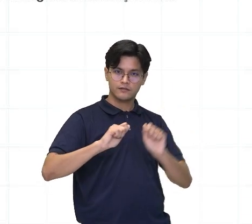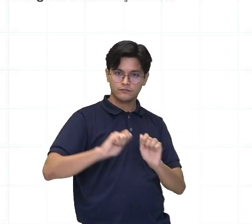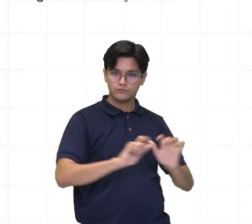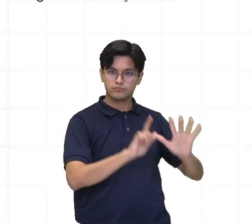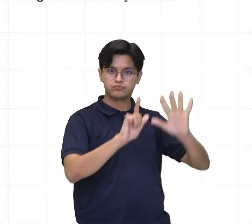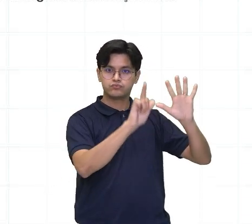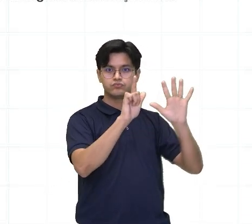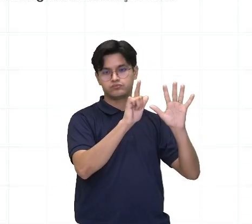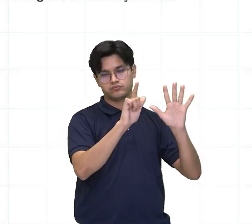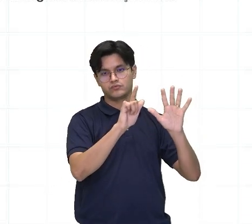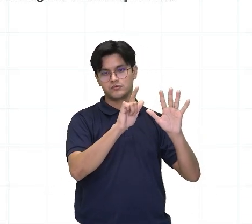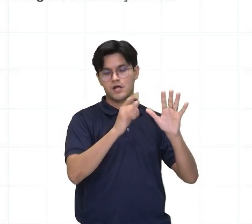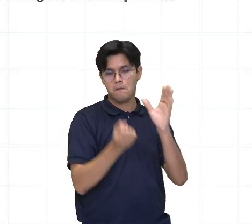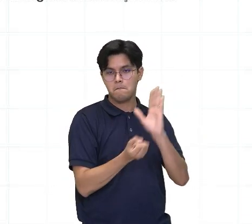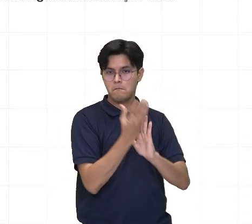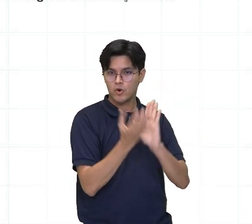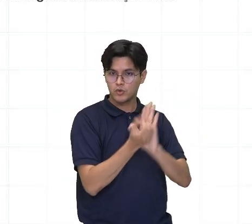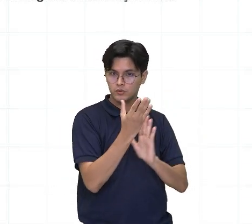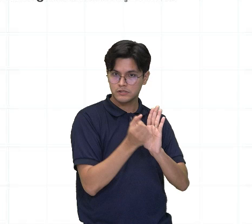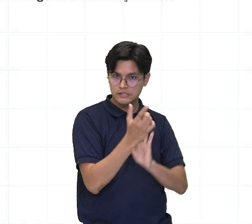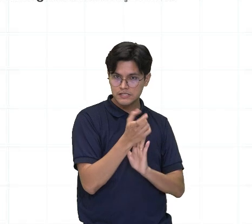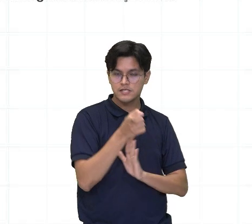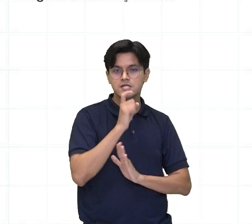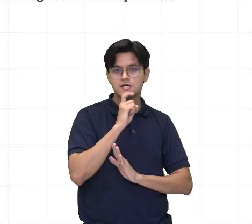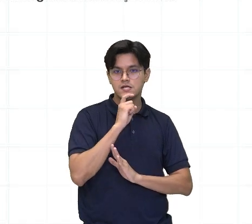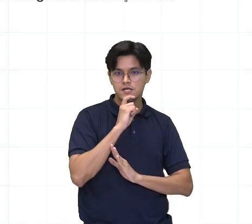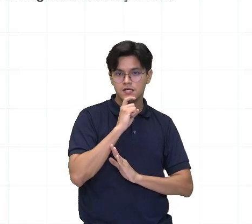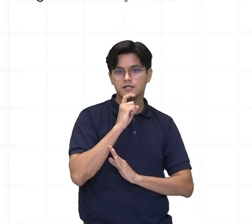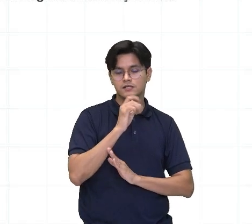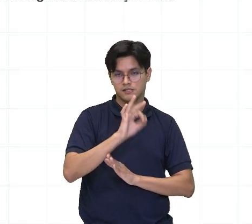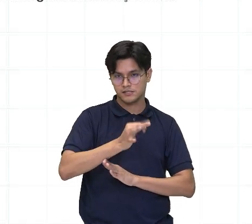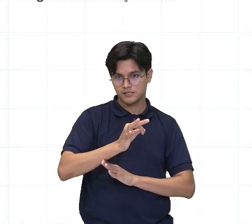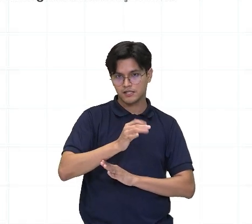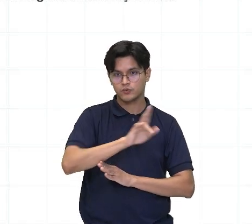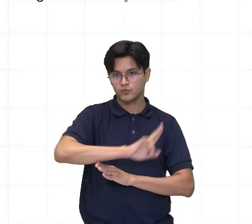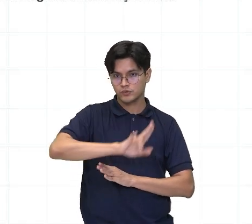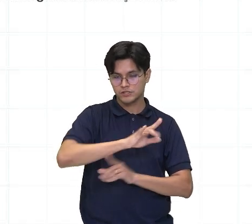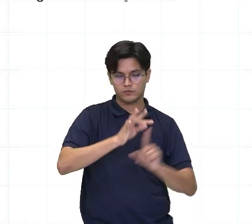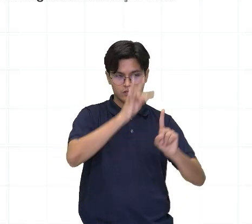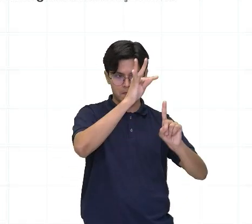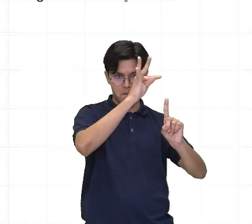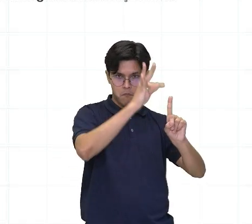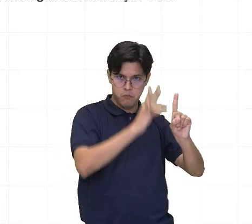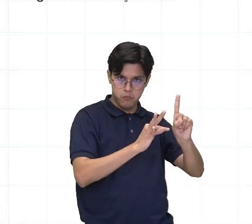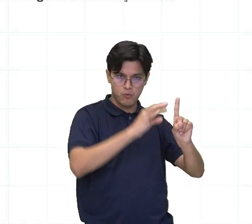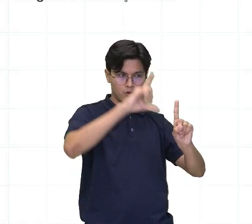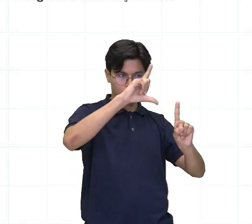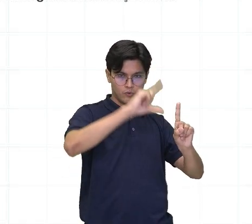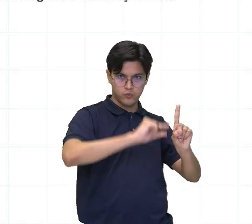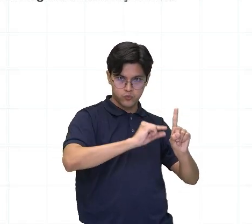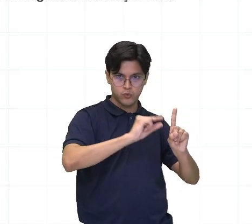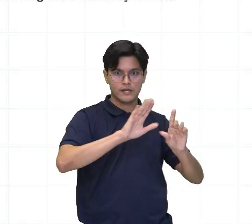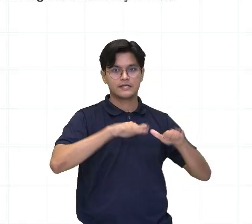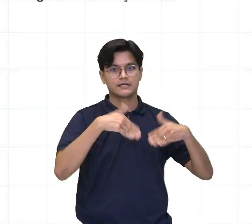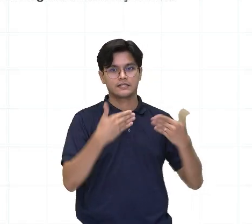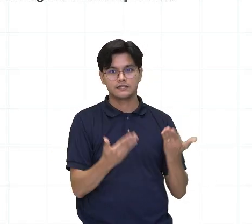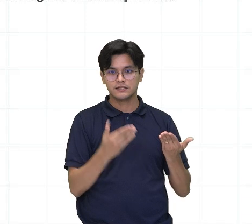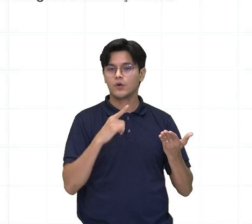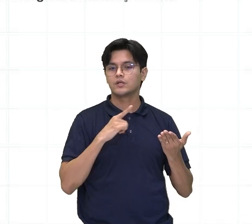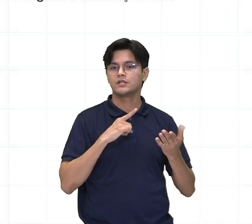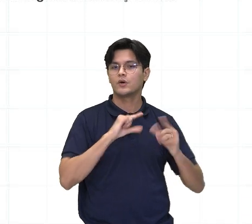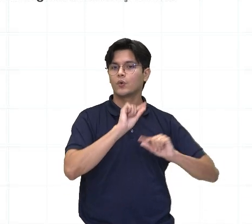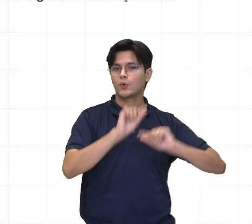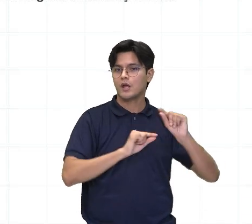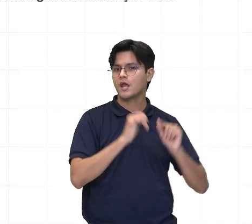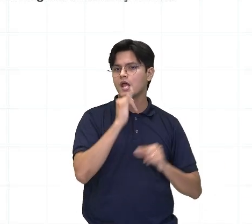refrigerante, né? Sob alta pressão e baixa temperatura. Então, nós temos aí, ó, o exemplo